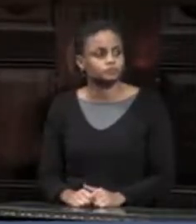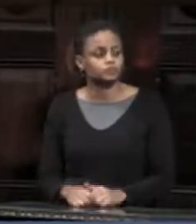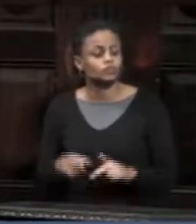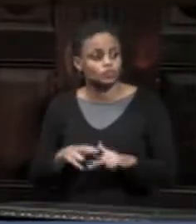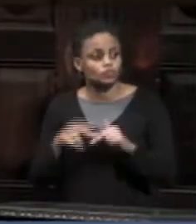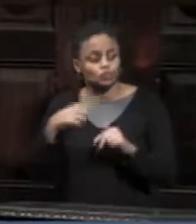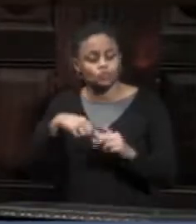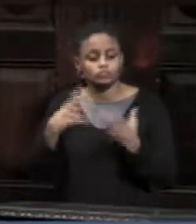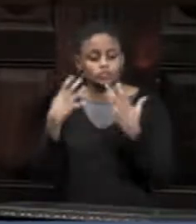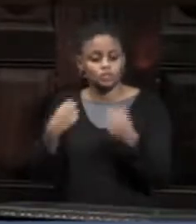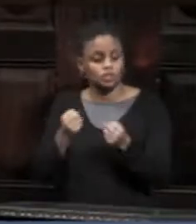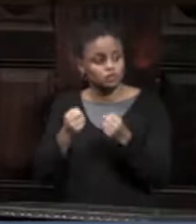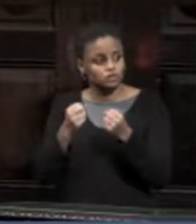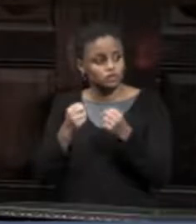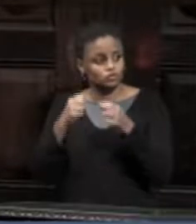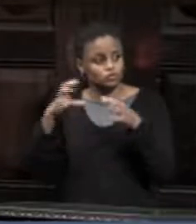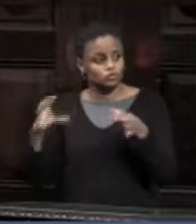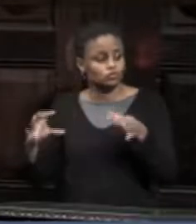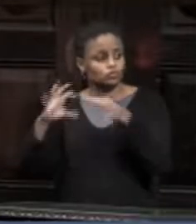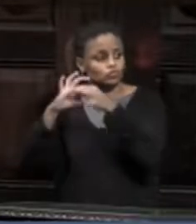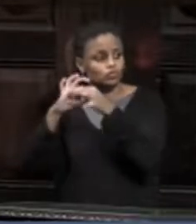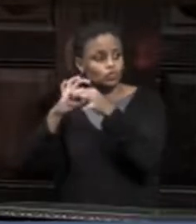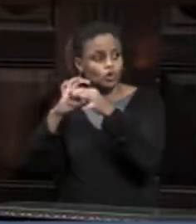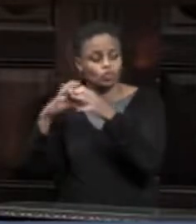desafio de compor